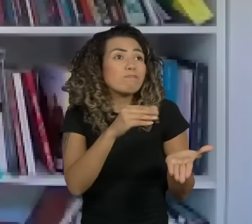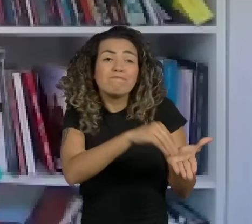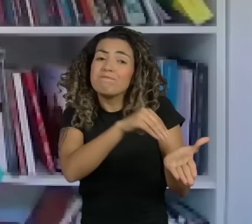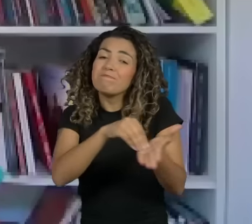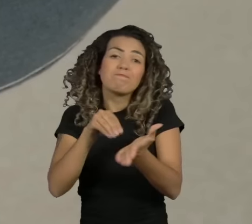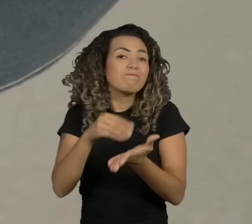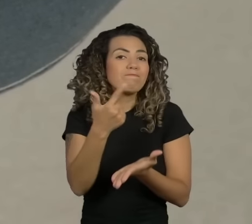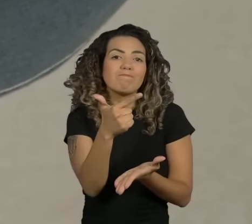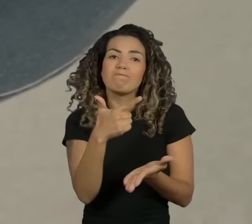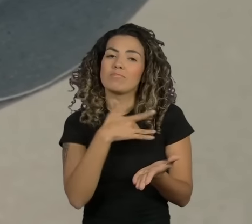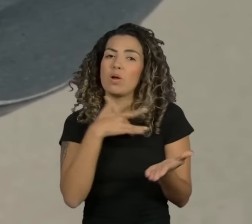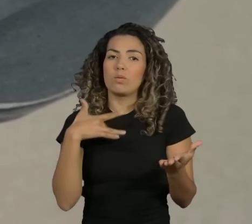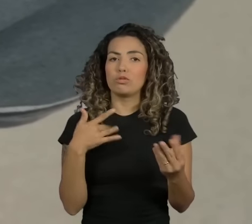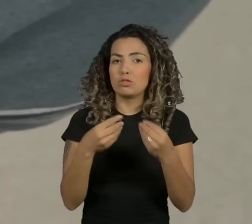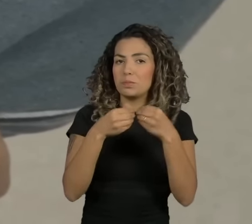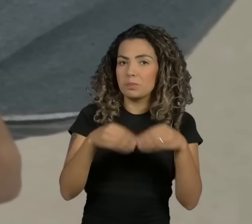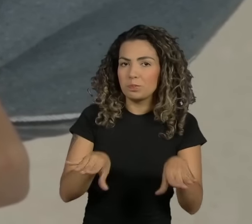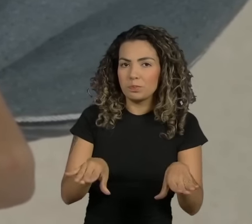enfrentados pela saúde.